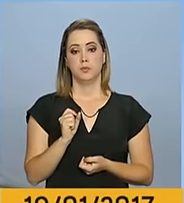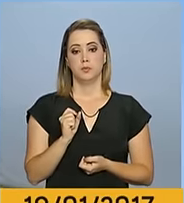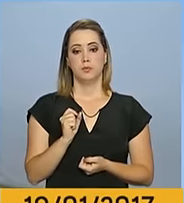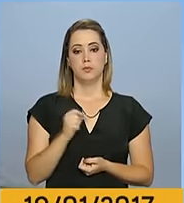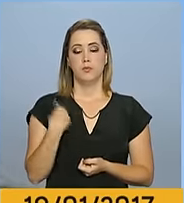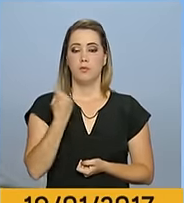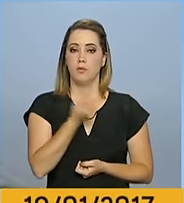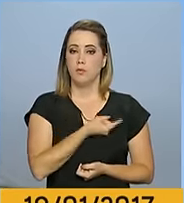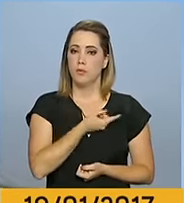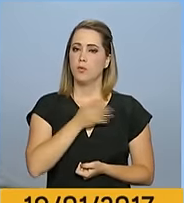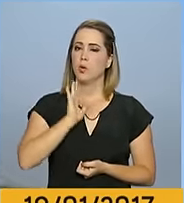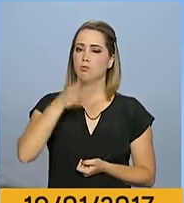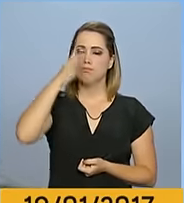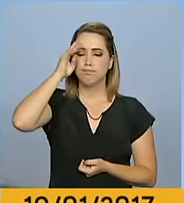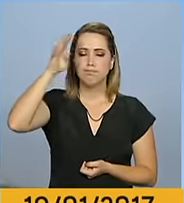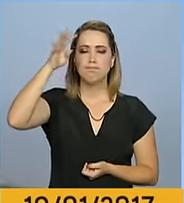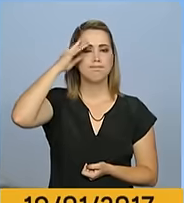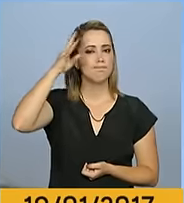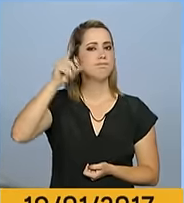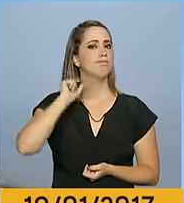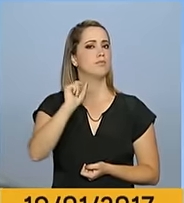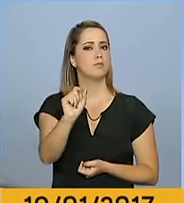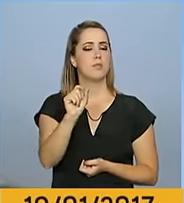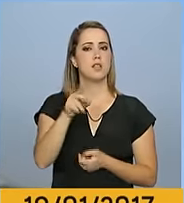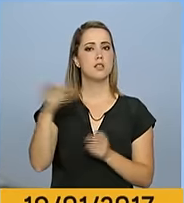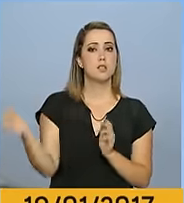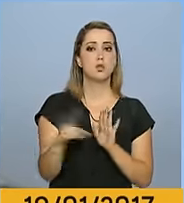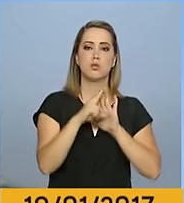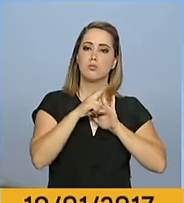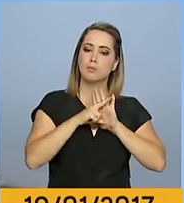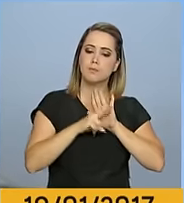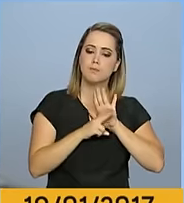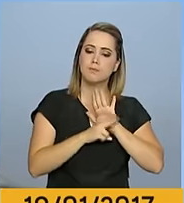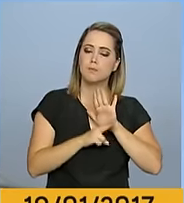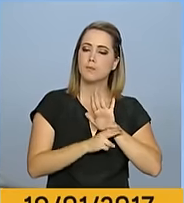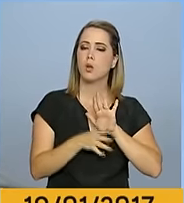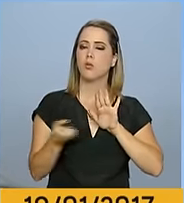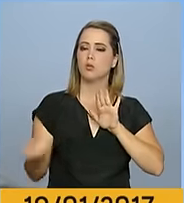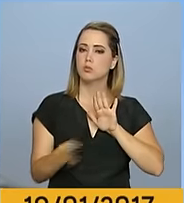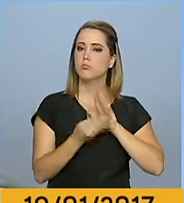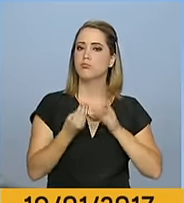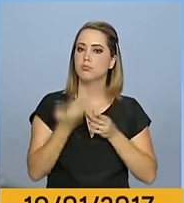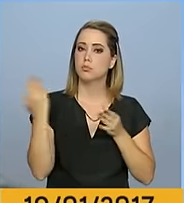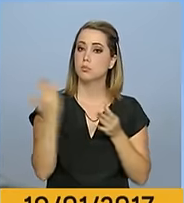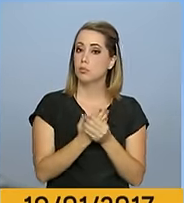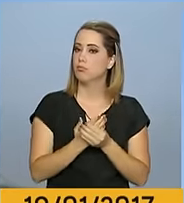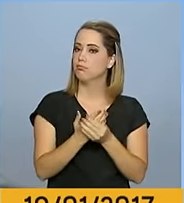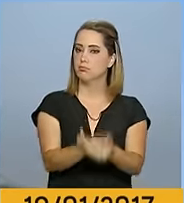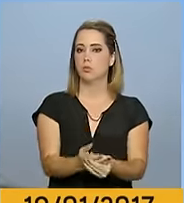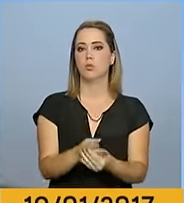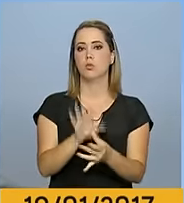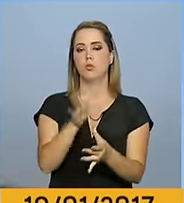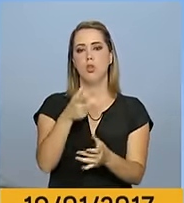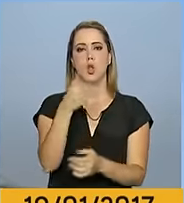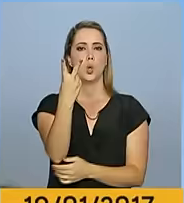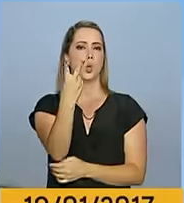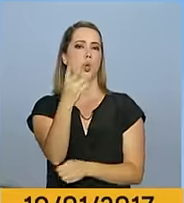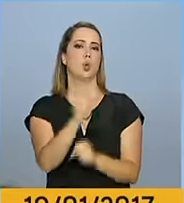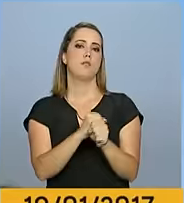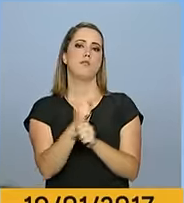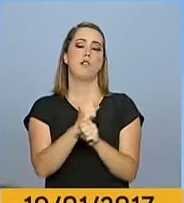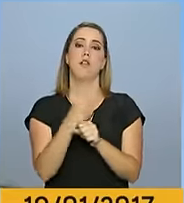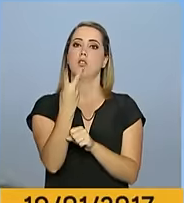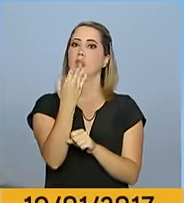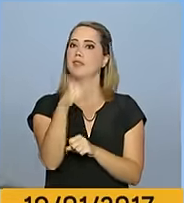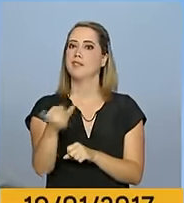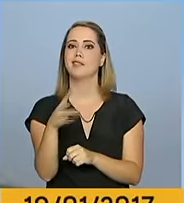Aquilo que nós imaginávamos, estas reformas todas, o encaminhamento delas, não é? Queria tardar